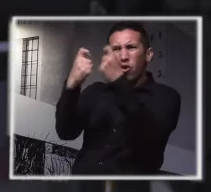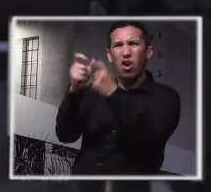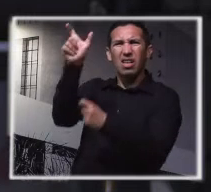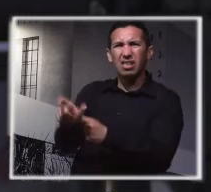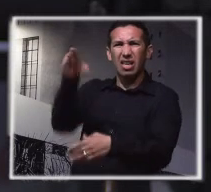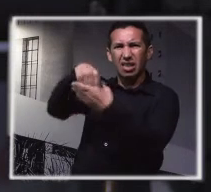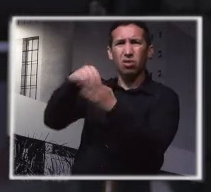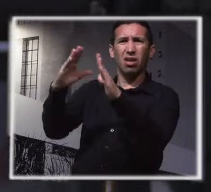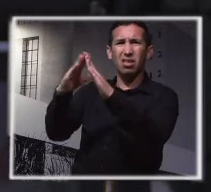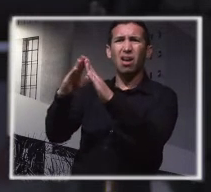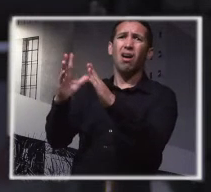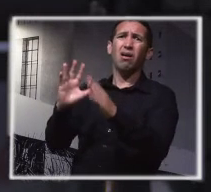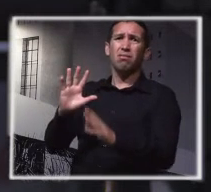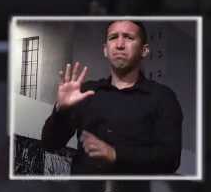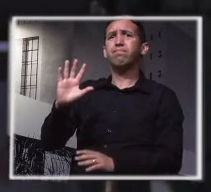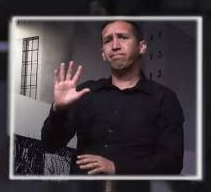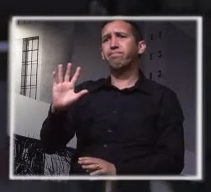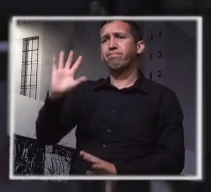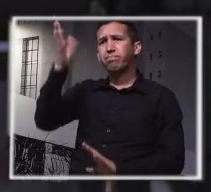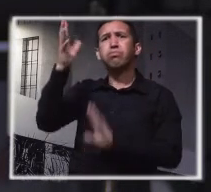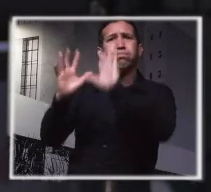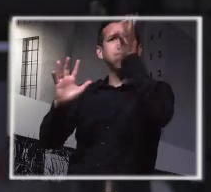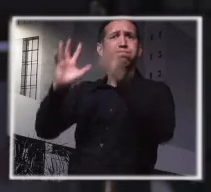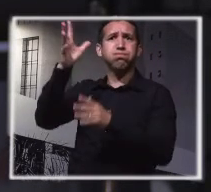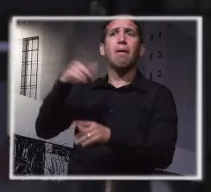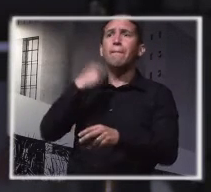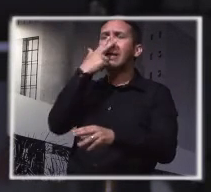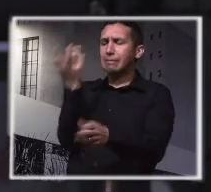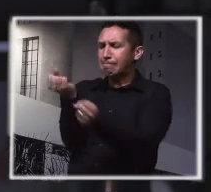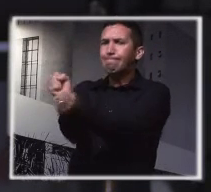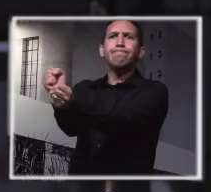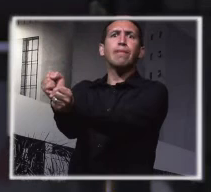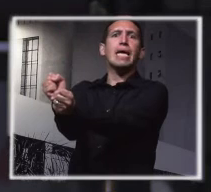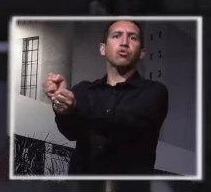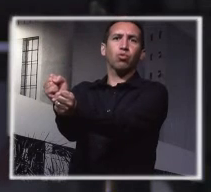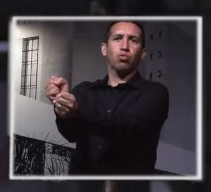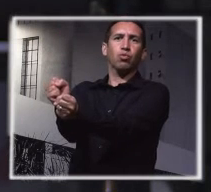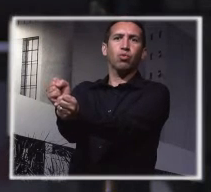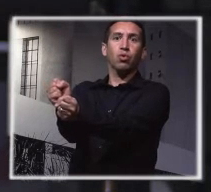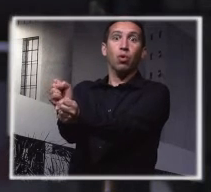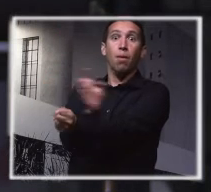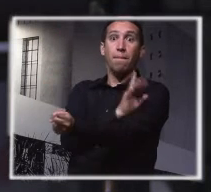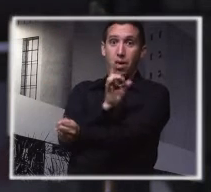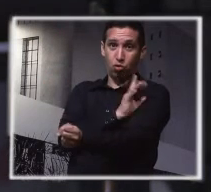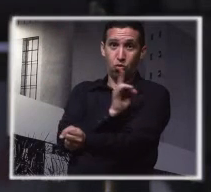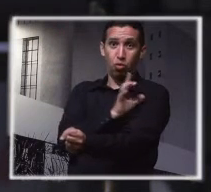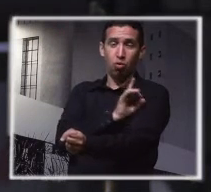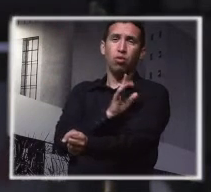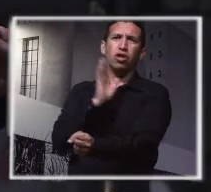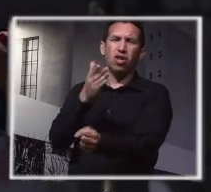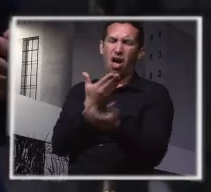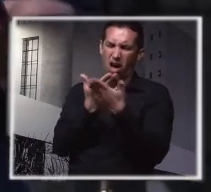doméstica, é o que mais aprisiona uma mulher naquela situação. E o medo, conforme